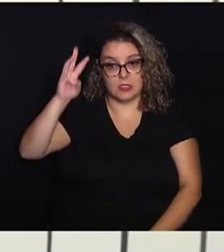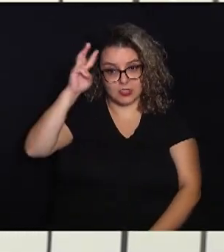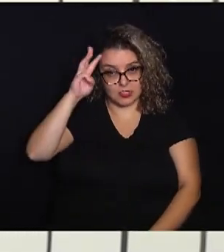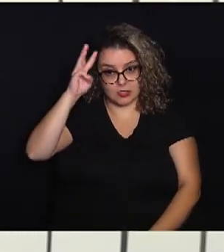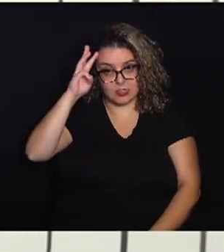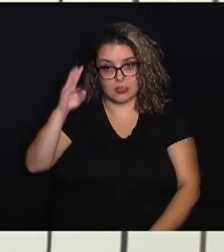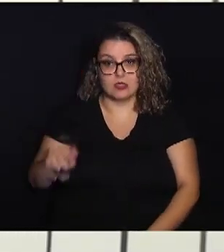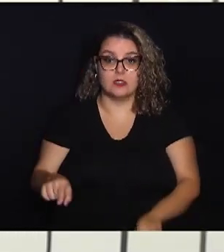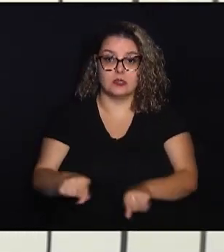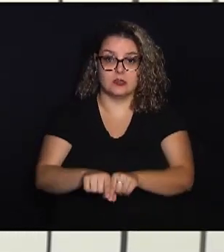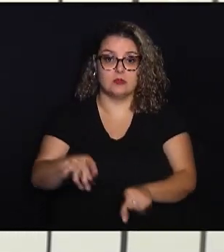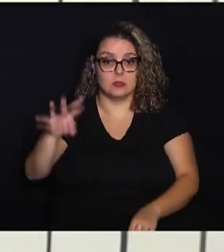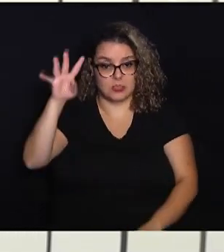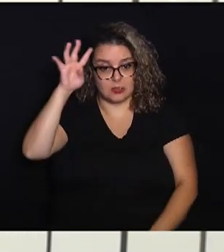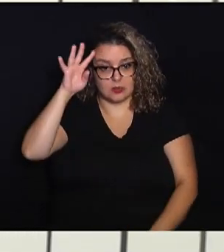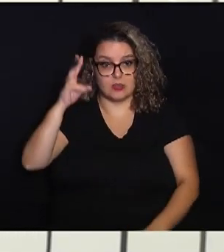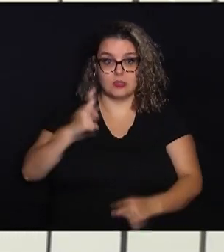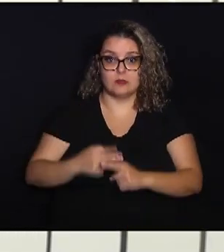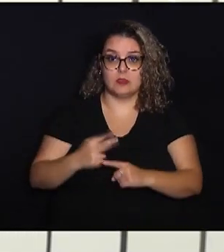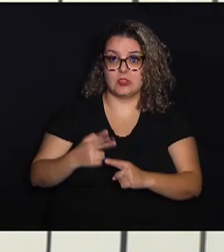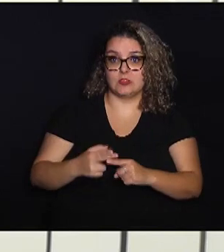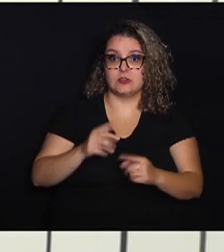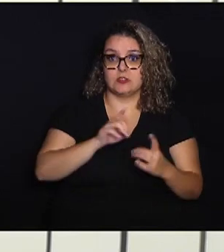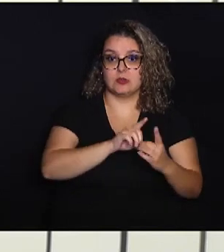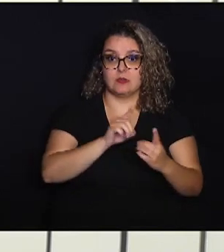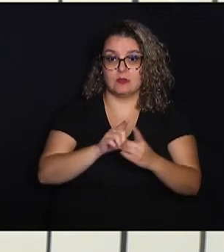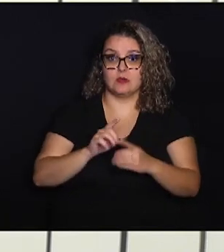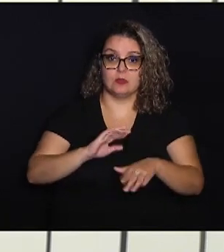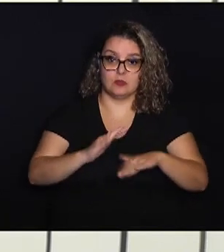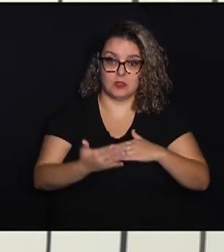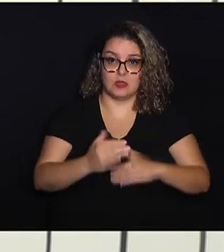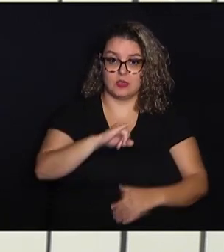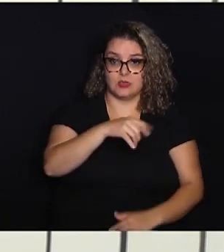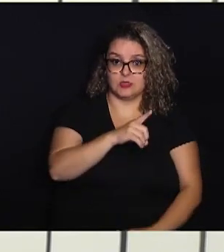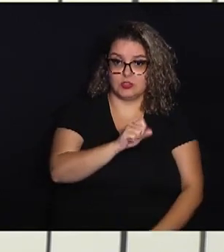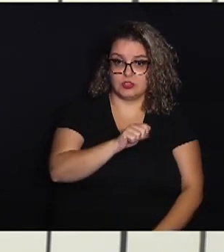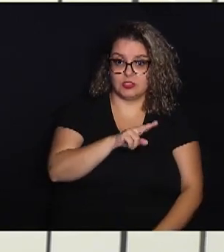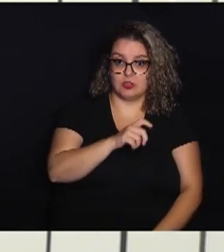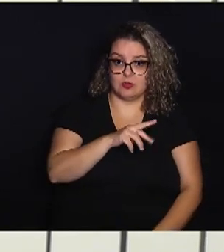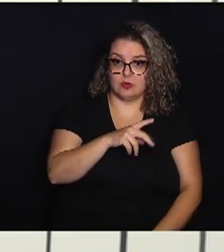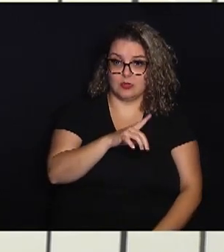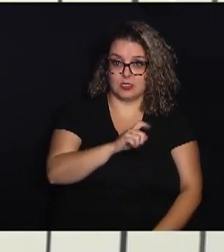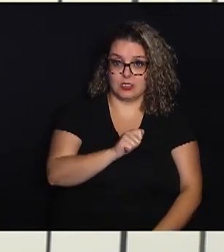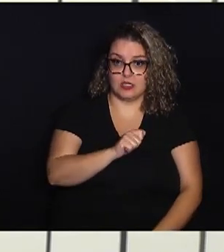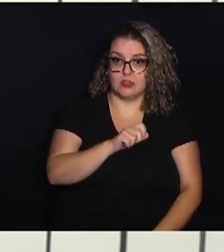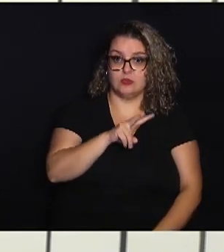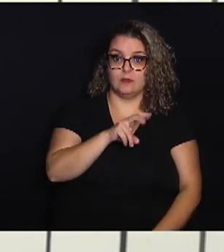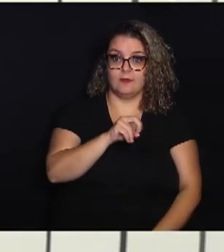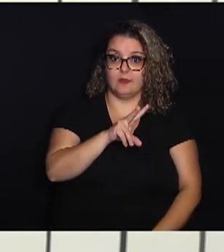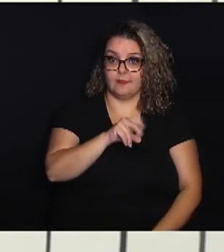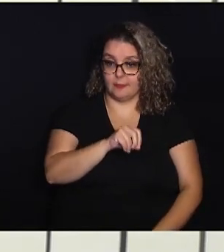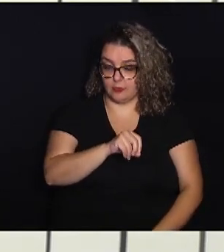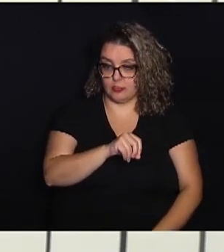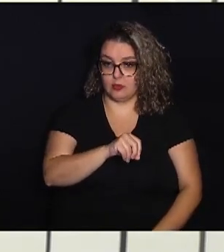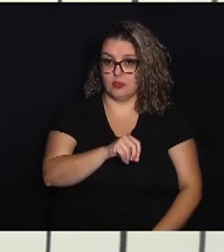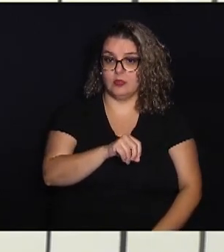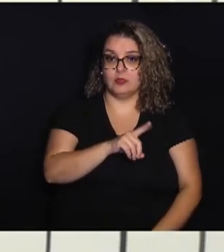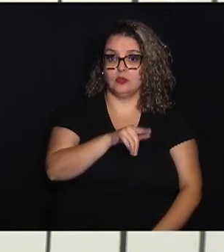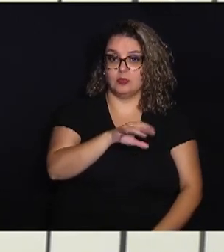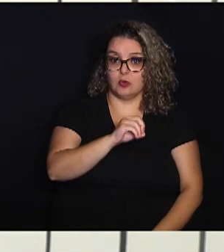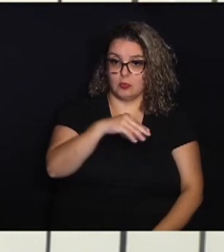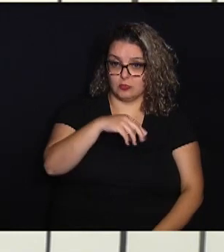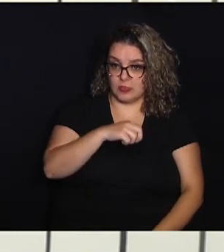e quarta. Nesta edição serão atendidos os bairros Jardim Aurélia, Jardim do Vovô, Jardim Dom Nery,